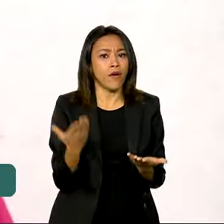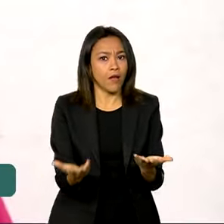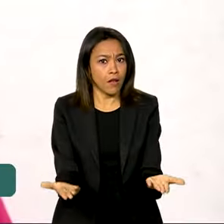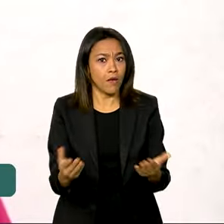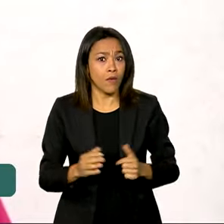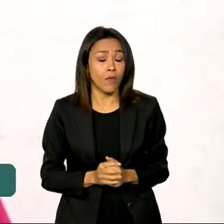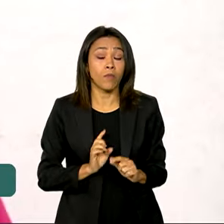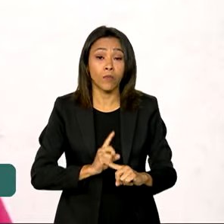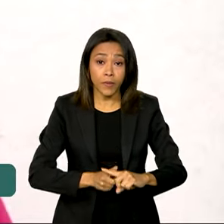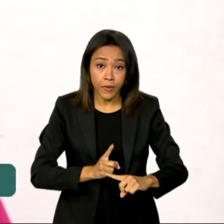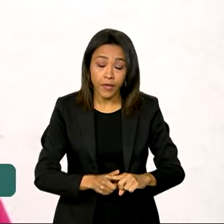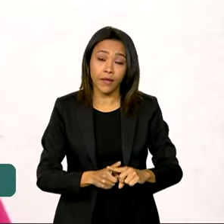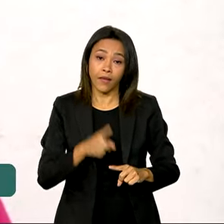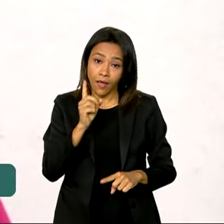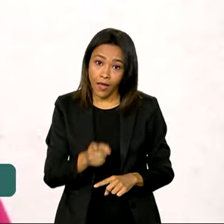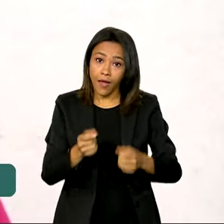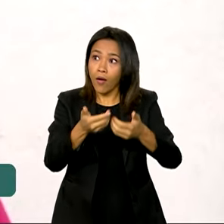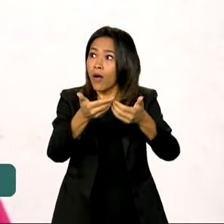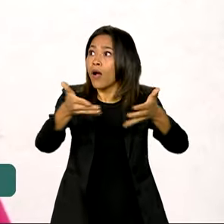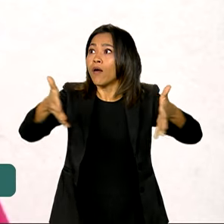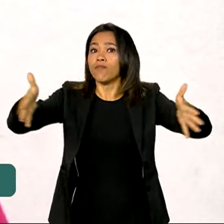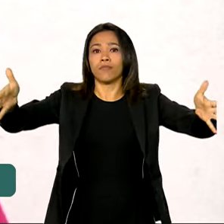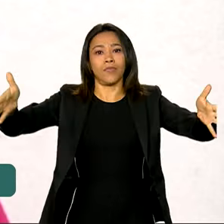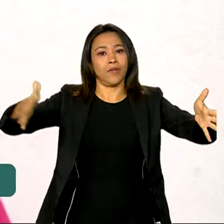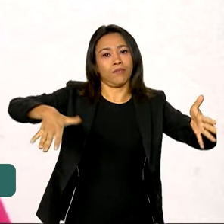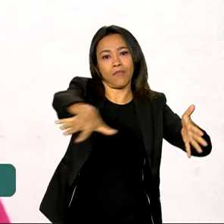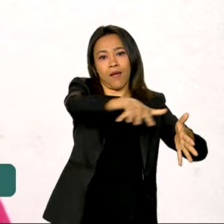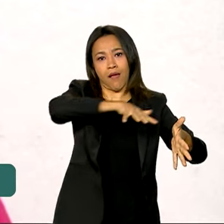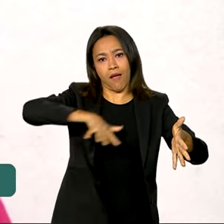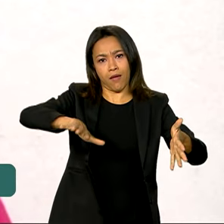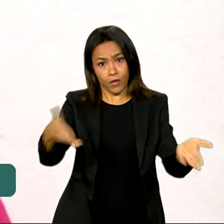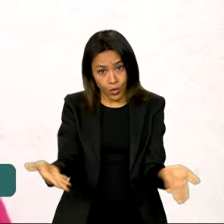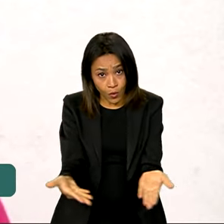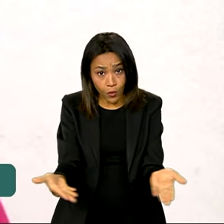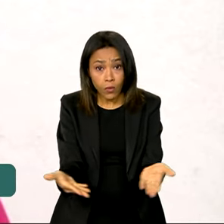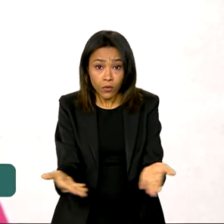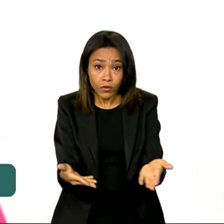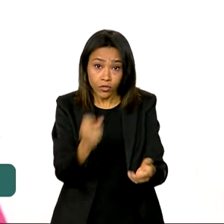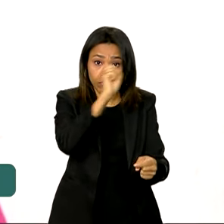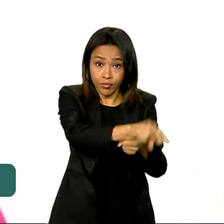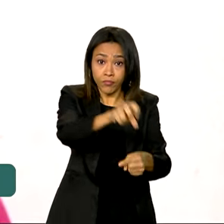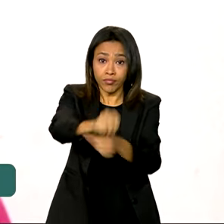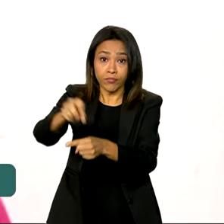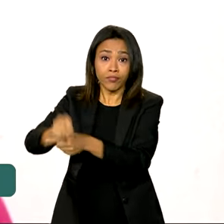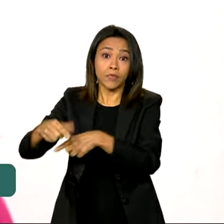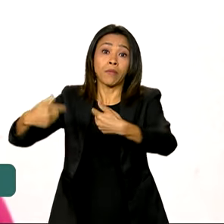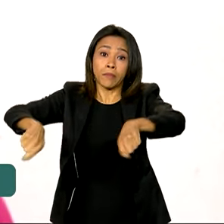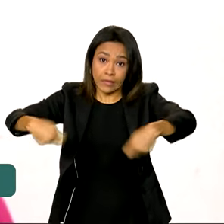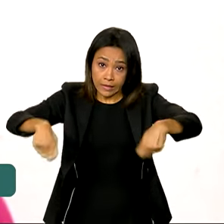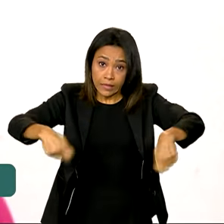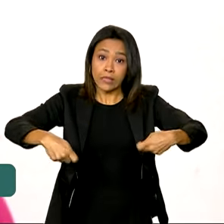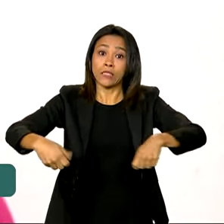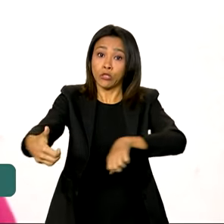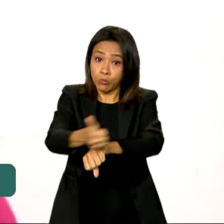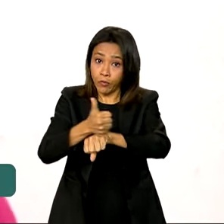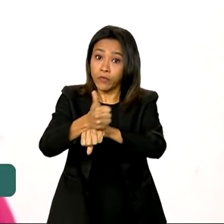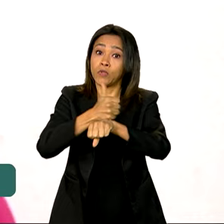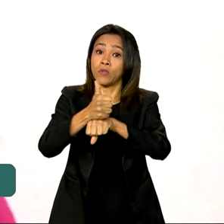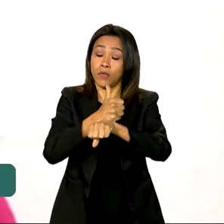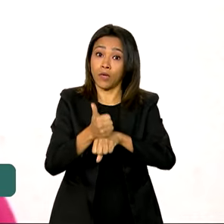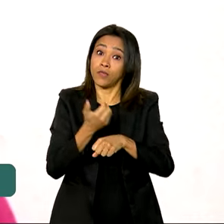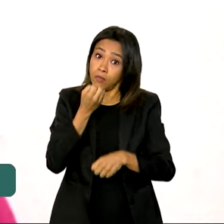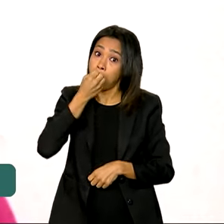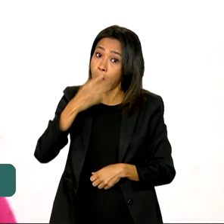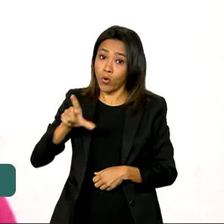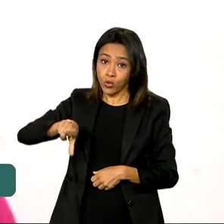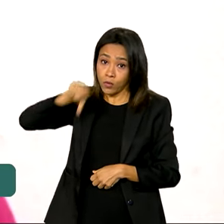é porque é uma área vasta. E hoje o mercado está precisando de mais profissionais. Então, o Instituto Federal é uma boa